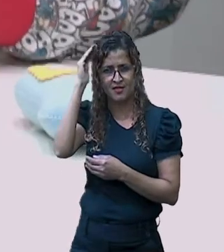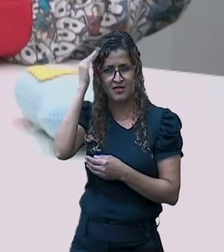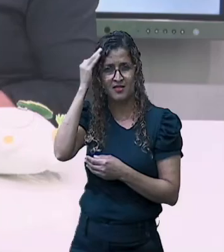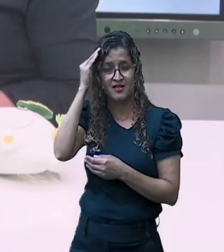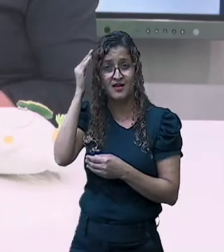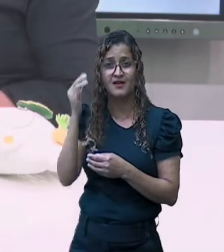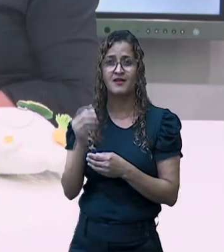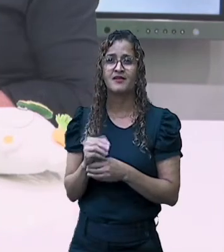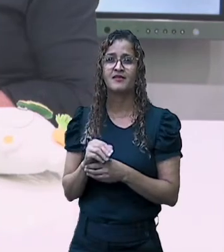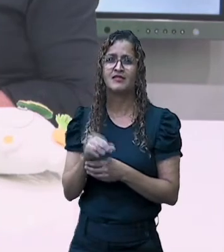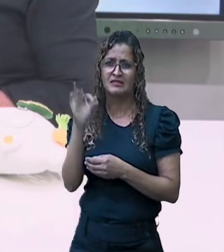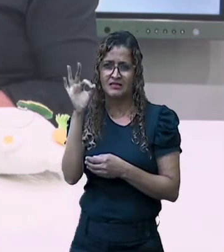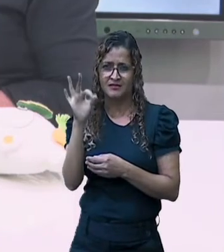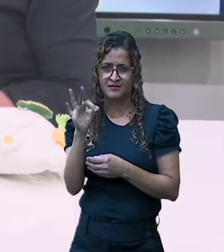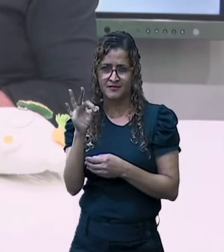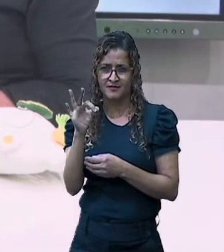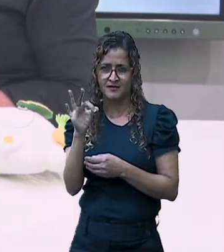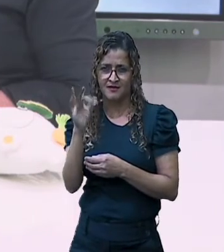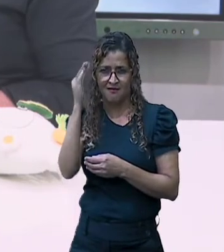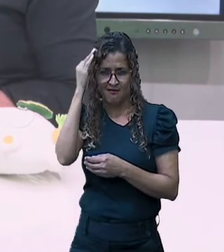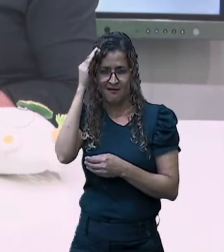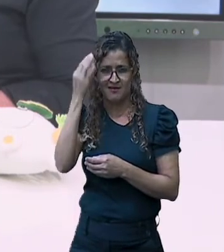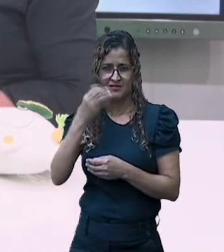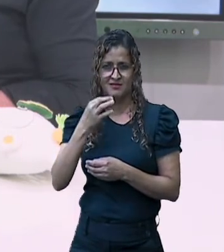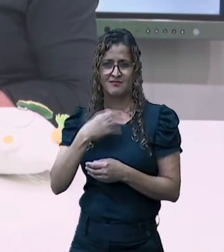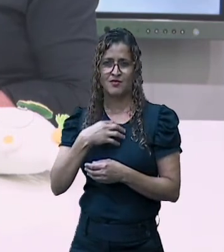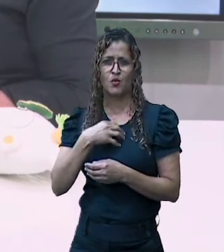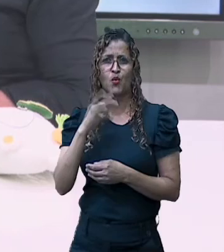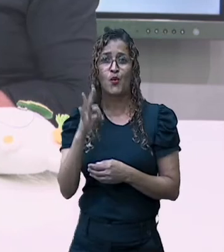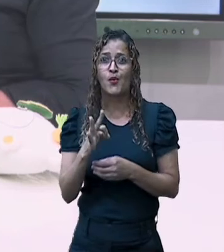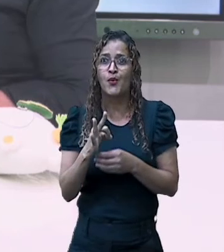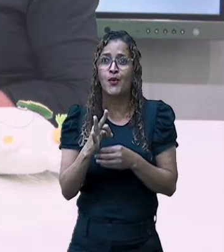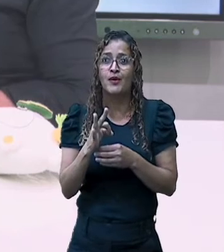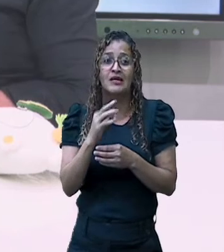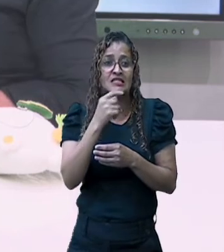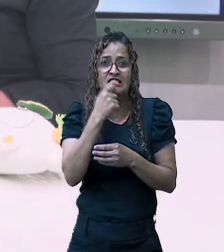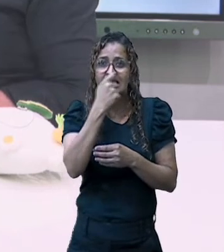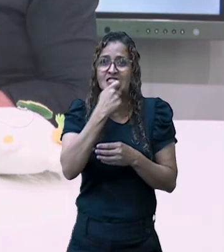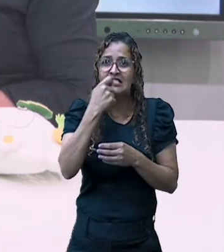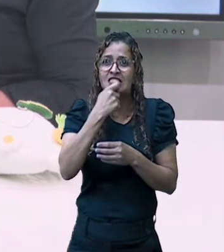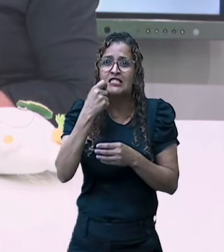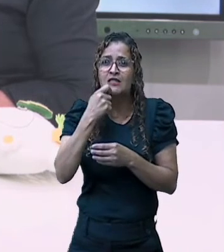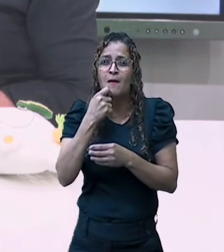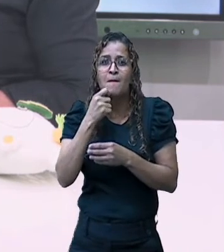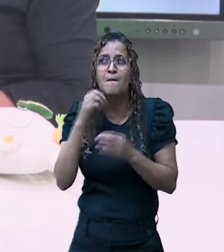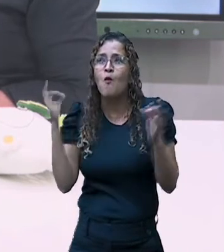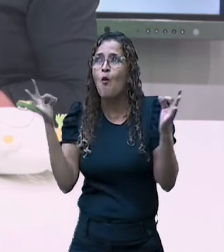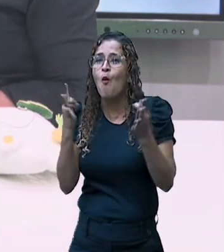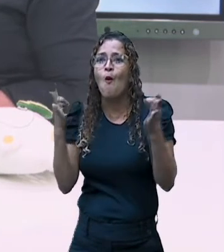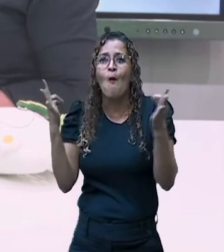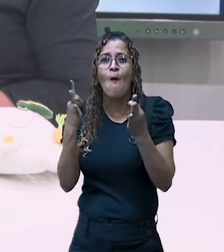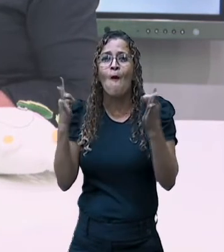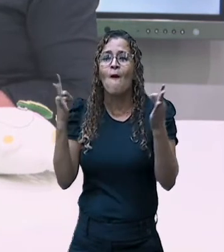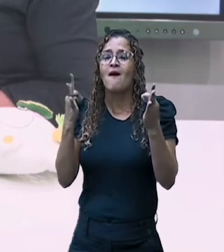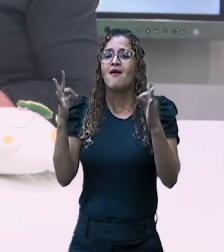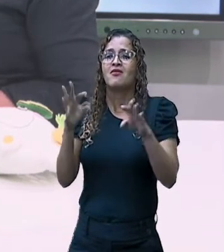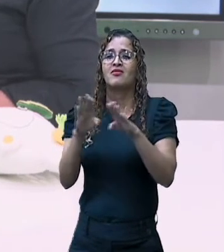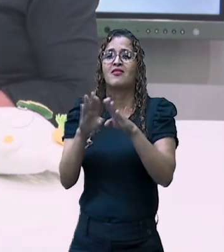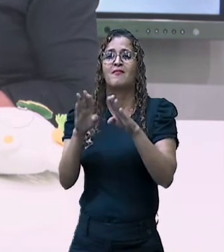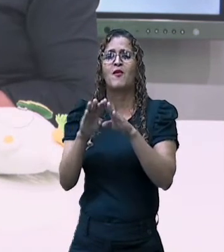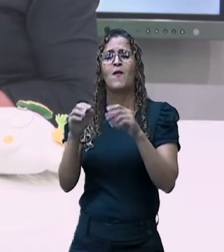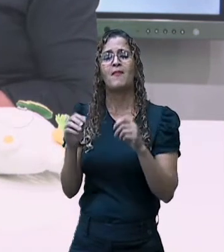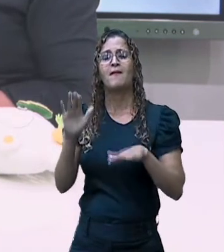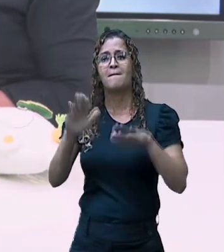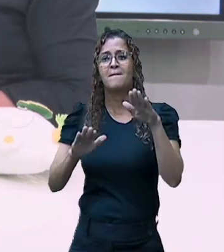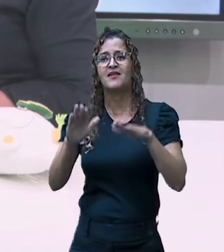você vai estar com a escovação completa, joia, claro que associando ao uso do fio dental, se a criança